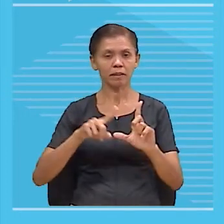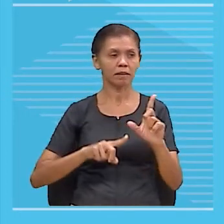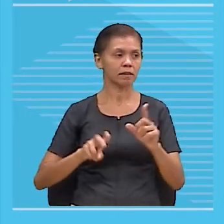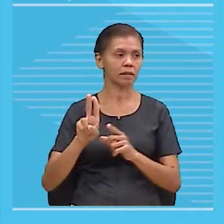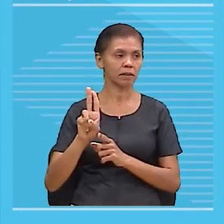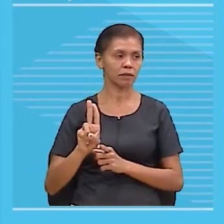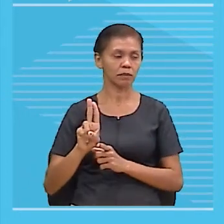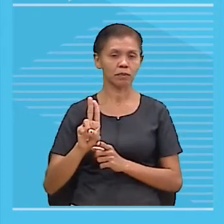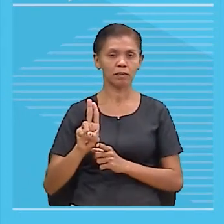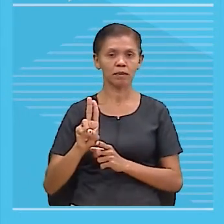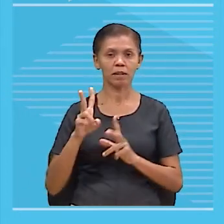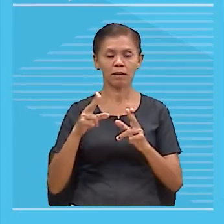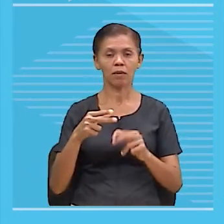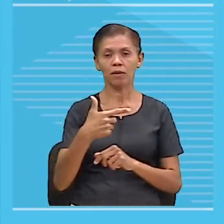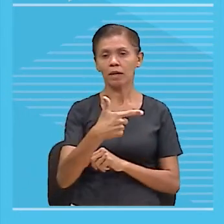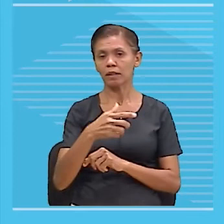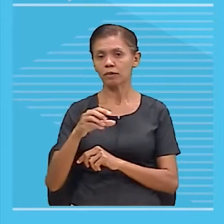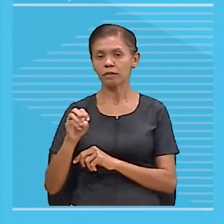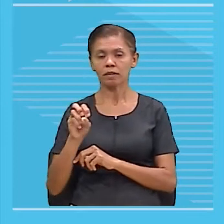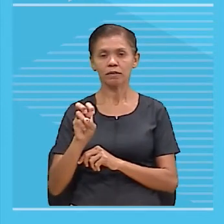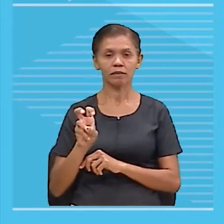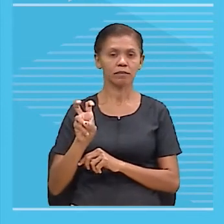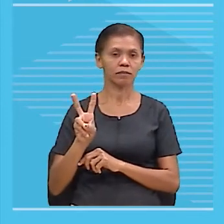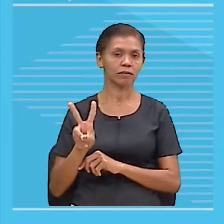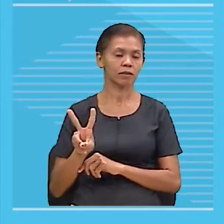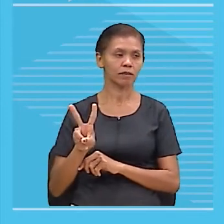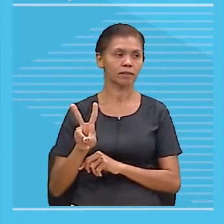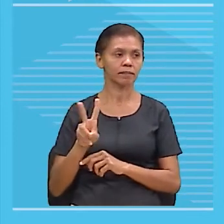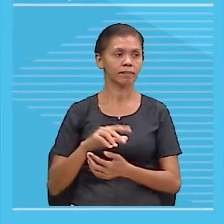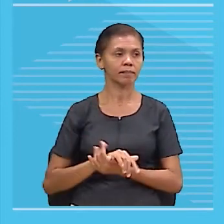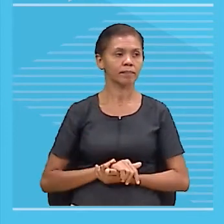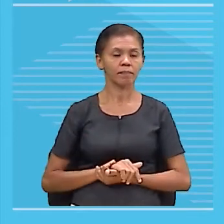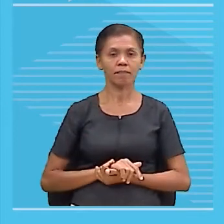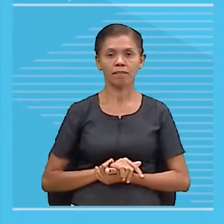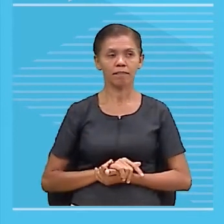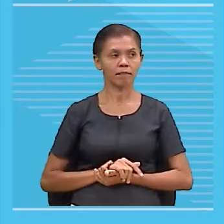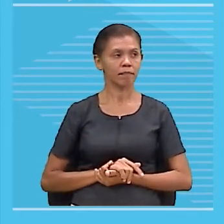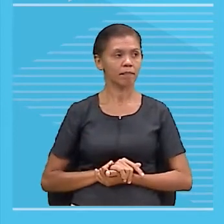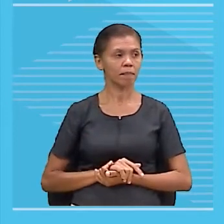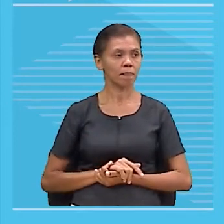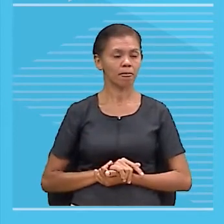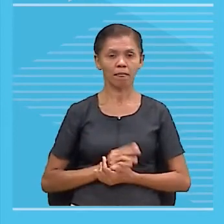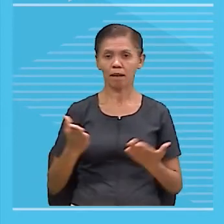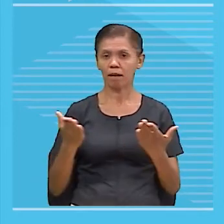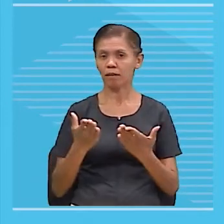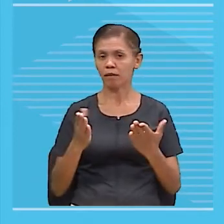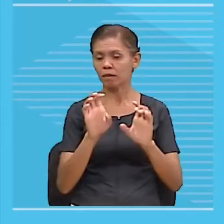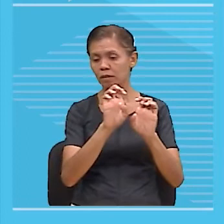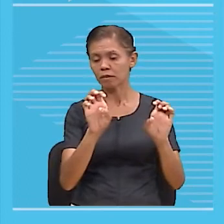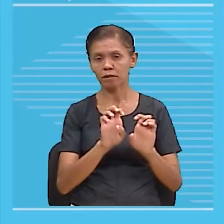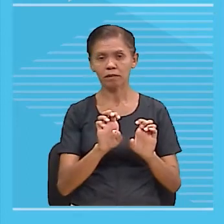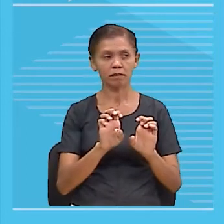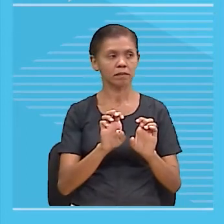volts. Correto? Beleza? Só aplicar na fórmula agora, né? Só aplicar na nossa fórmula.